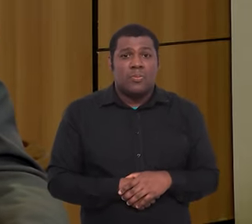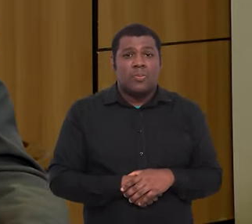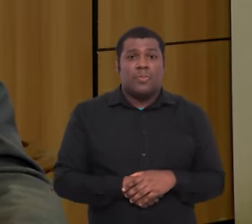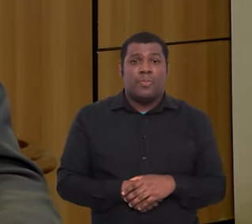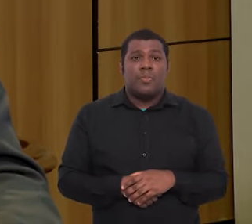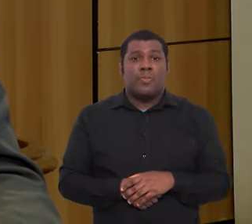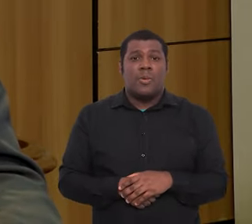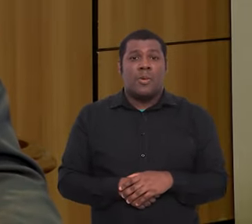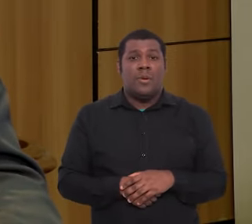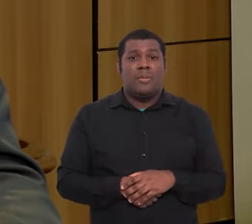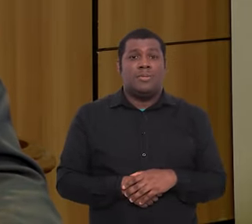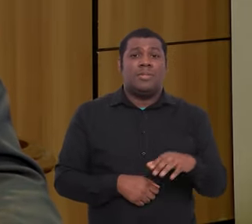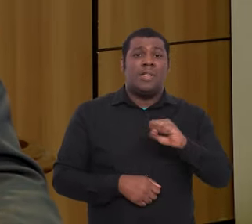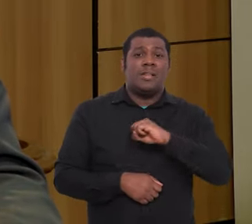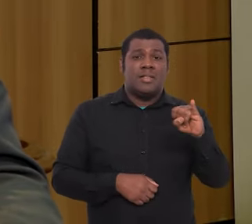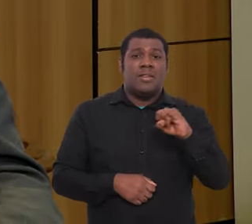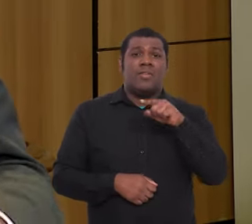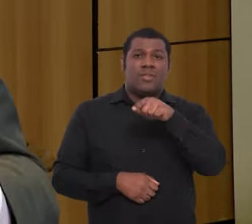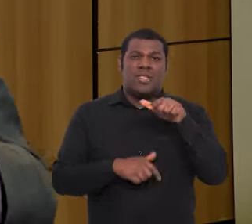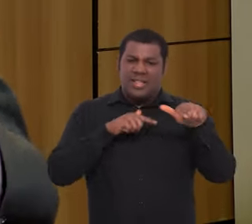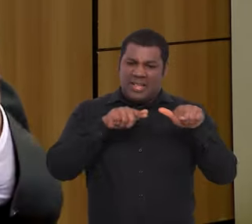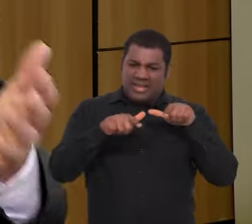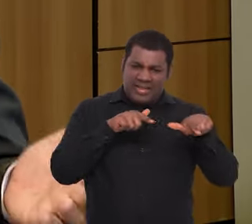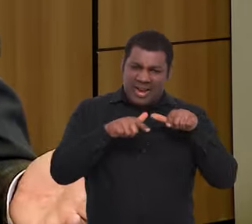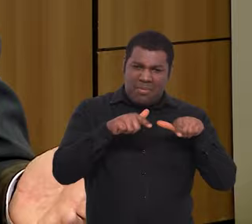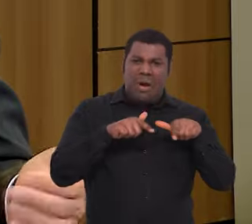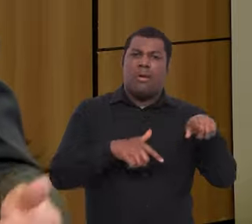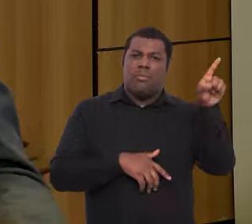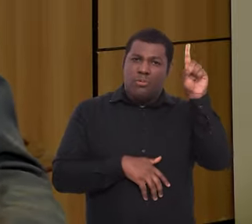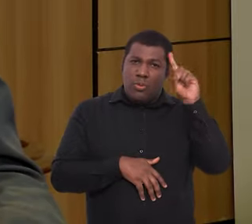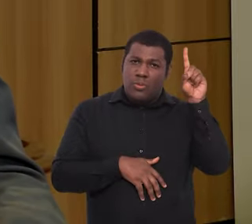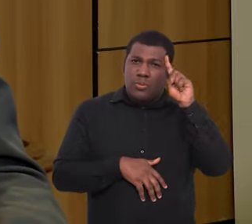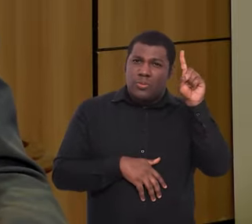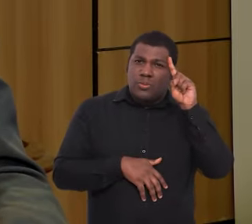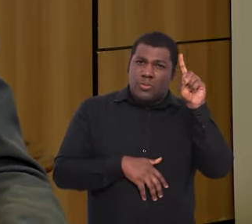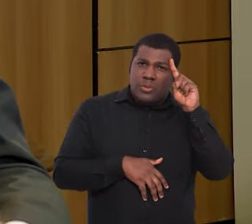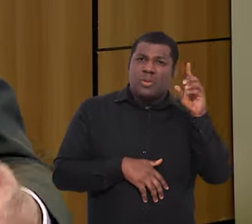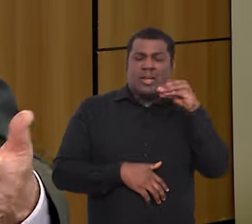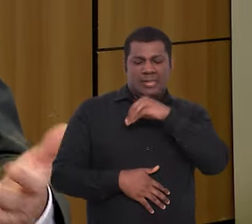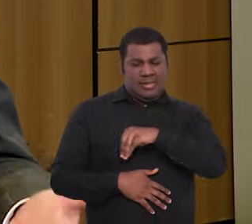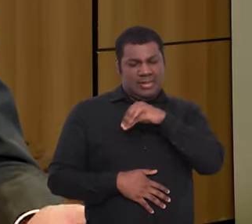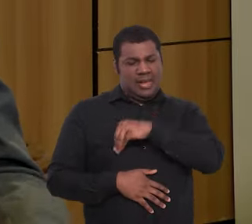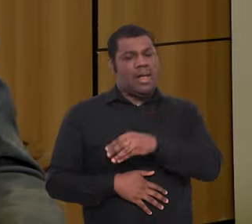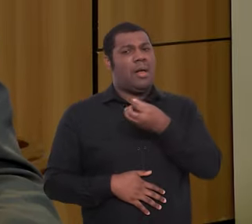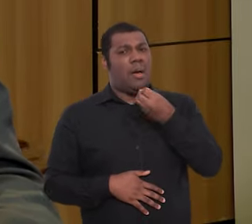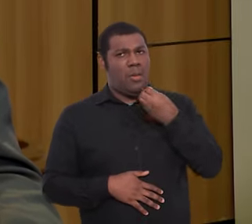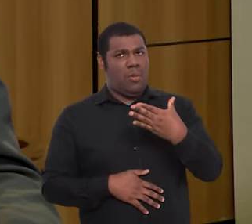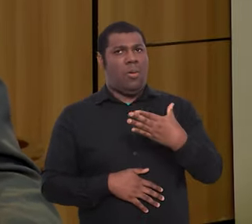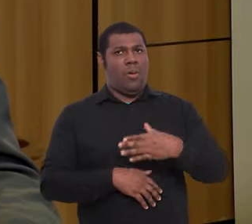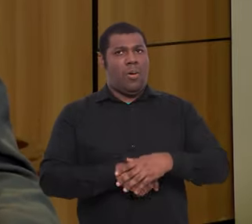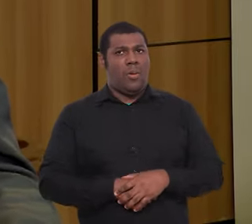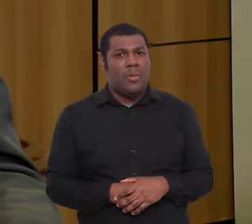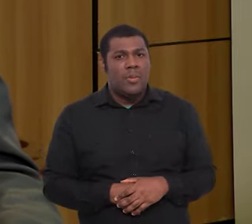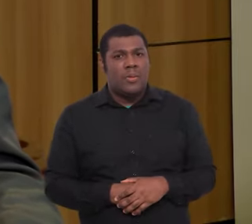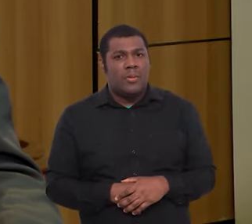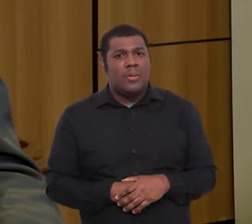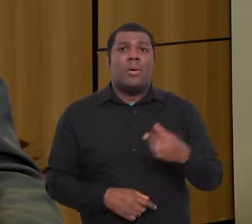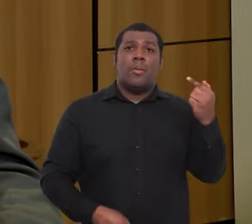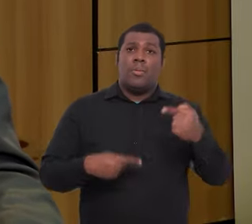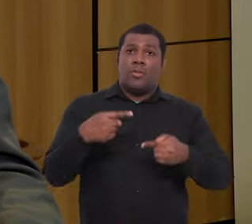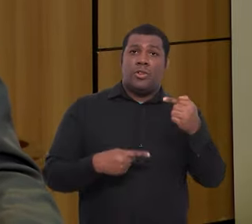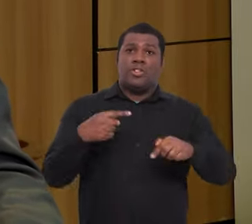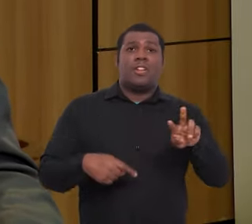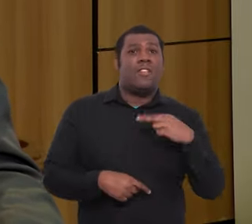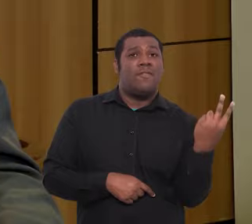o trabalho se você tem um trabalho regular que você tem uma boa remuneração você